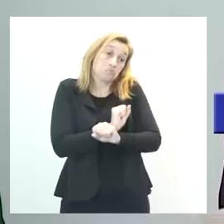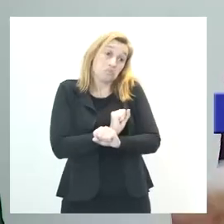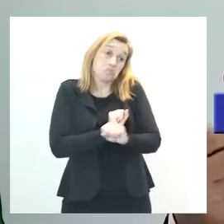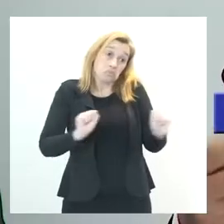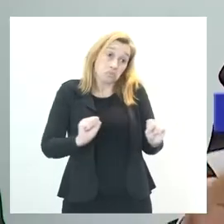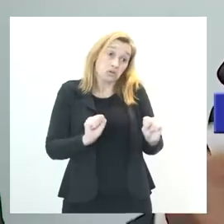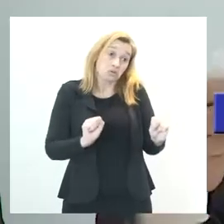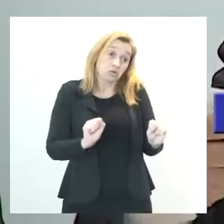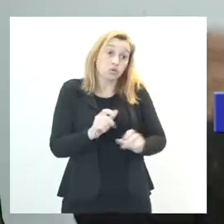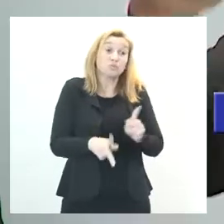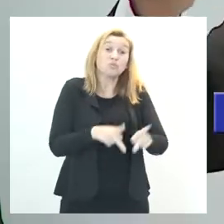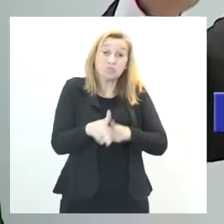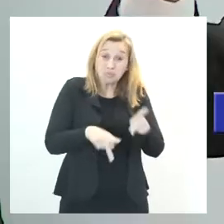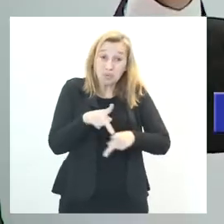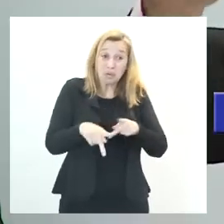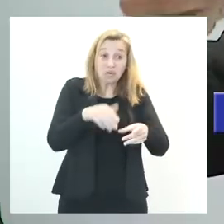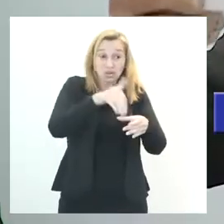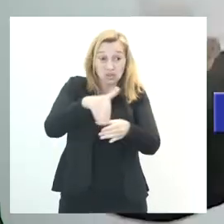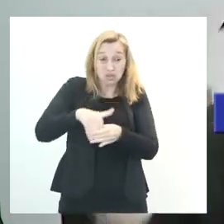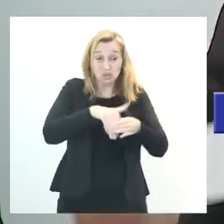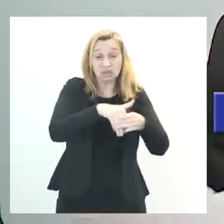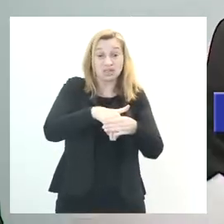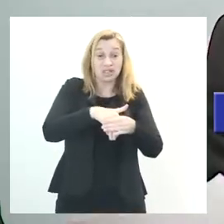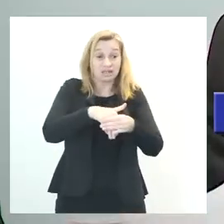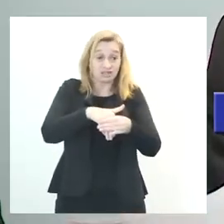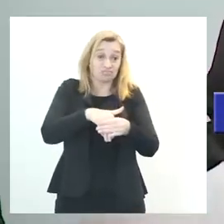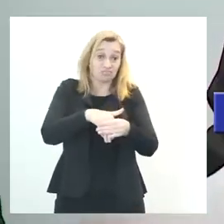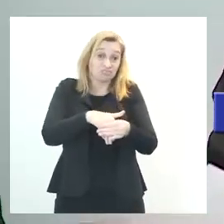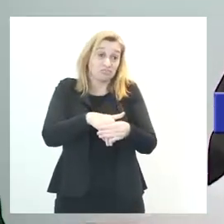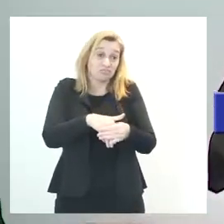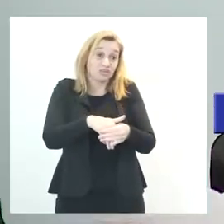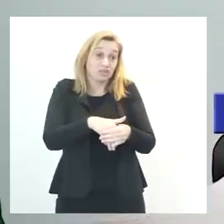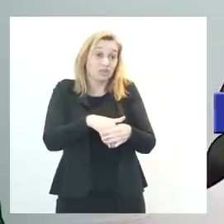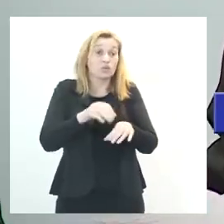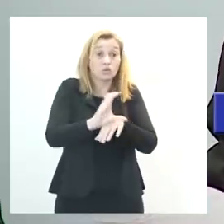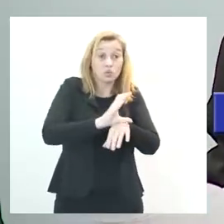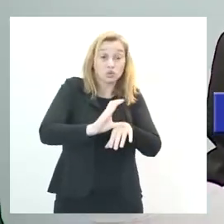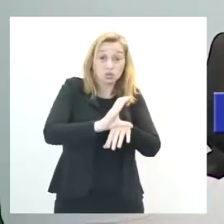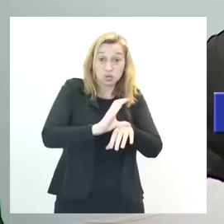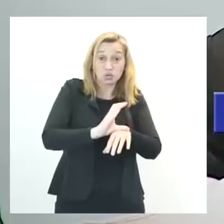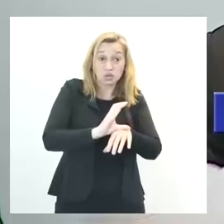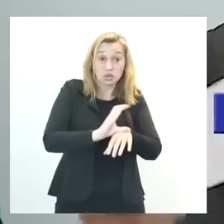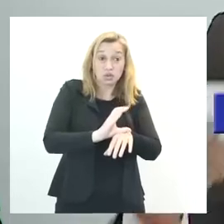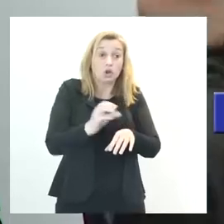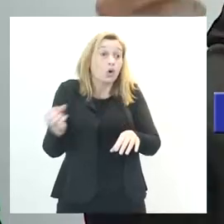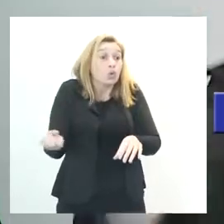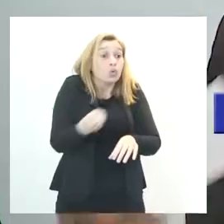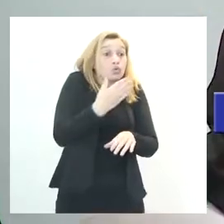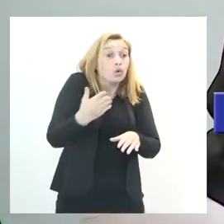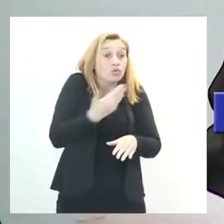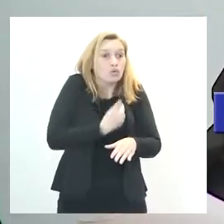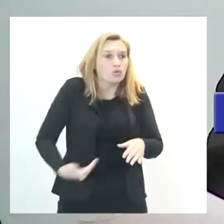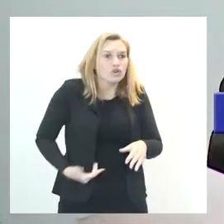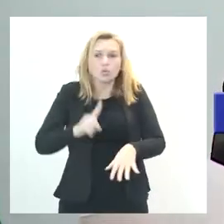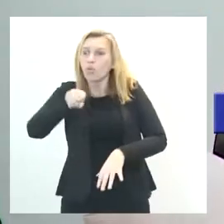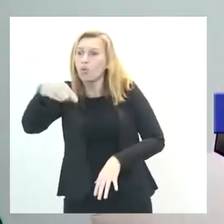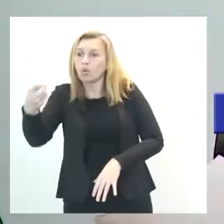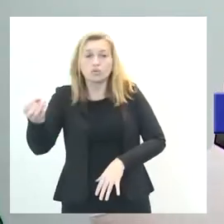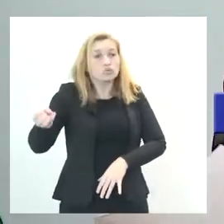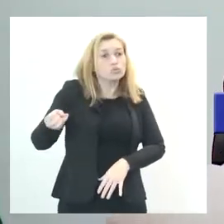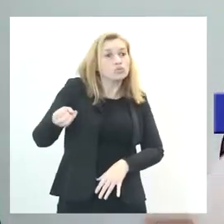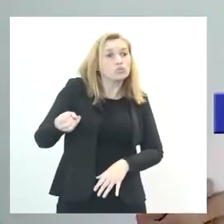do Povo através de eleições livres e diretas constituídas ao instituir um novo governo com outro modelo